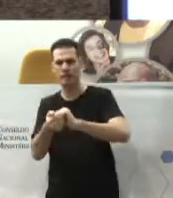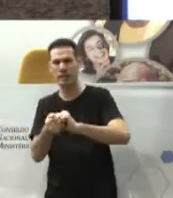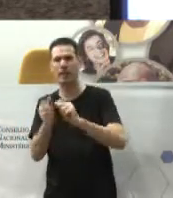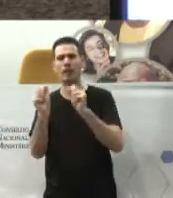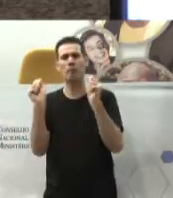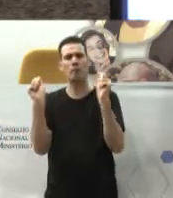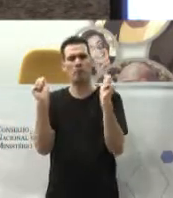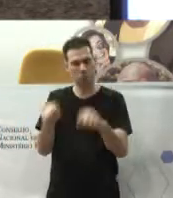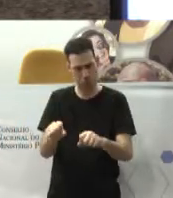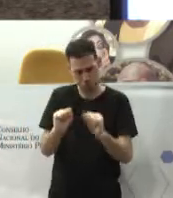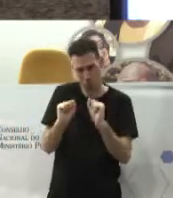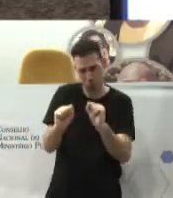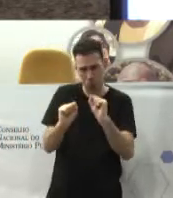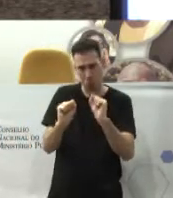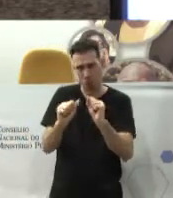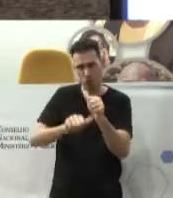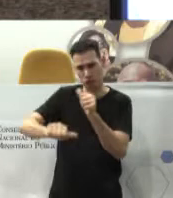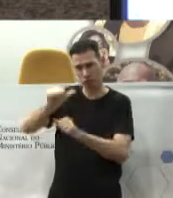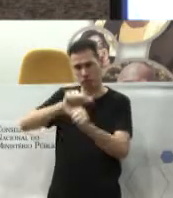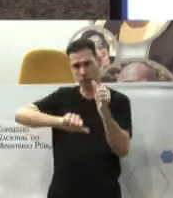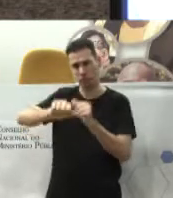obtiver